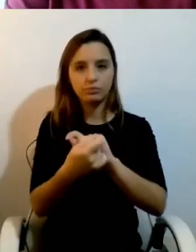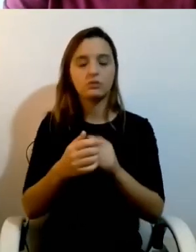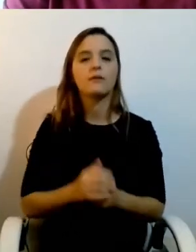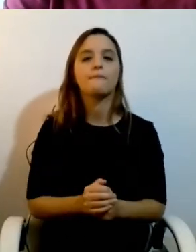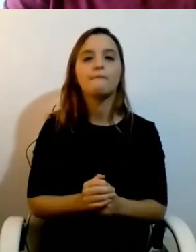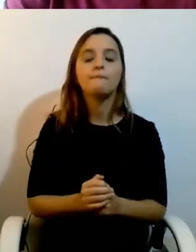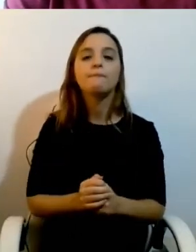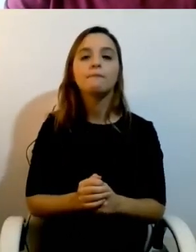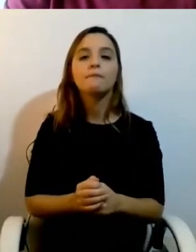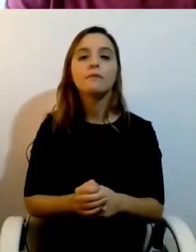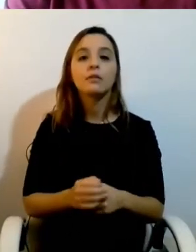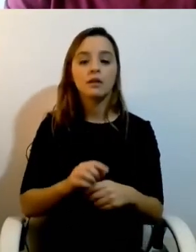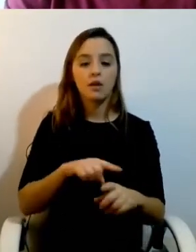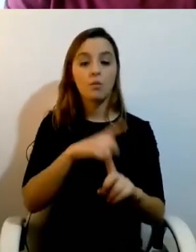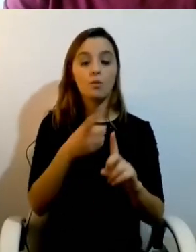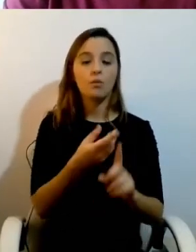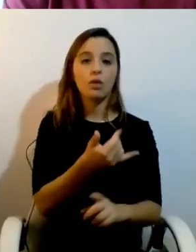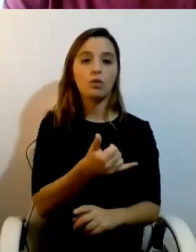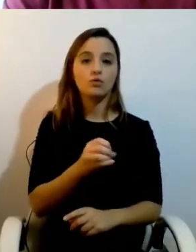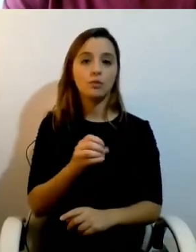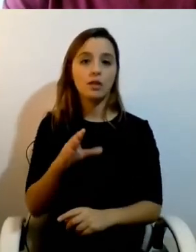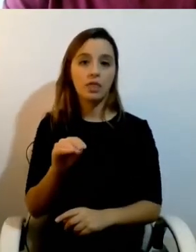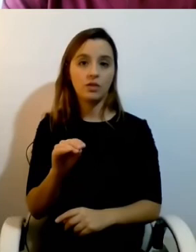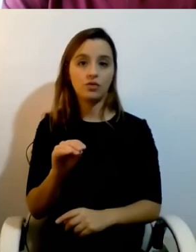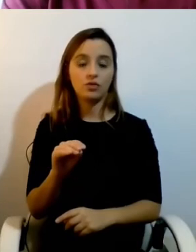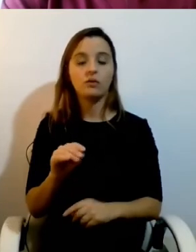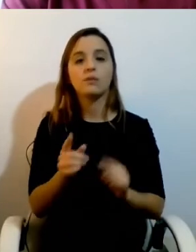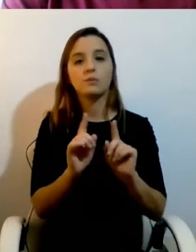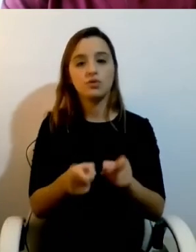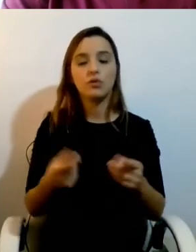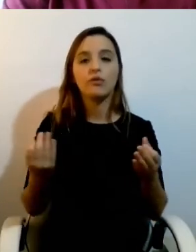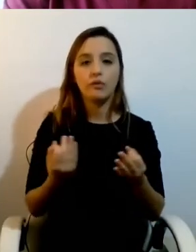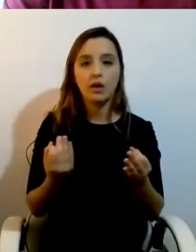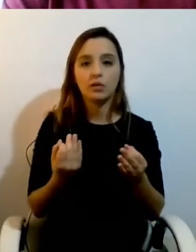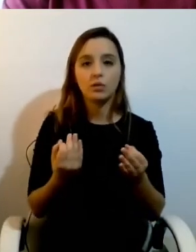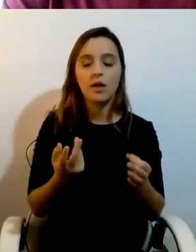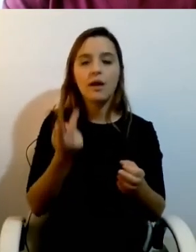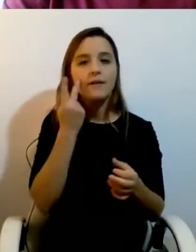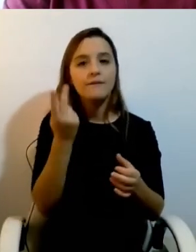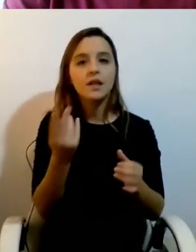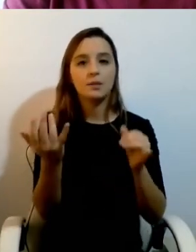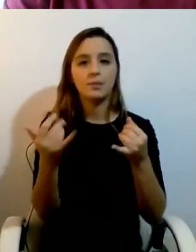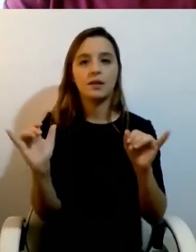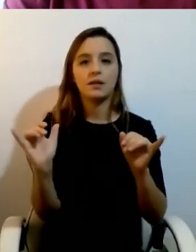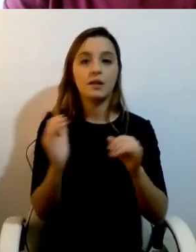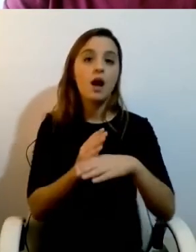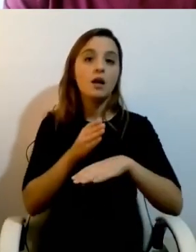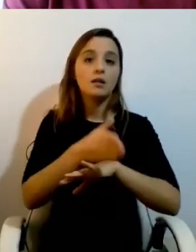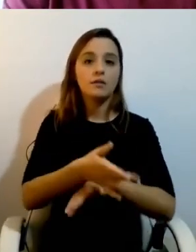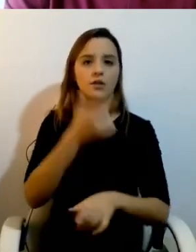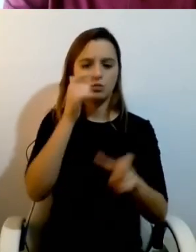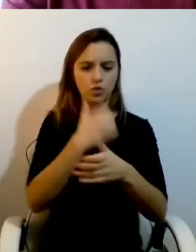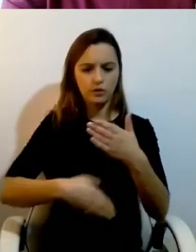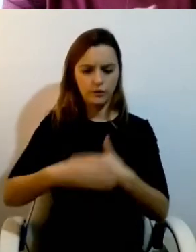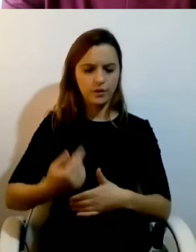nos anos 2010, na década de 2010, é que efetivamente a questão da vida independente e, sobretudo, através dos docentes indignados,